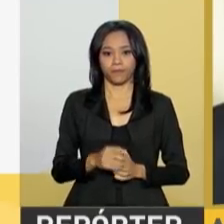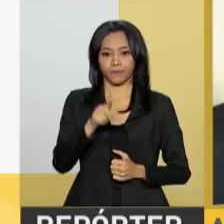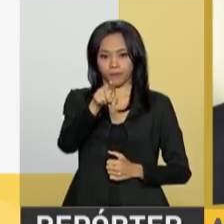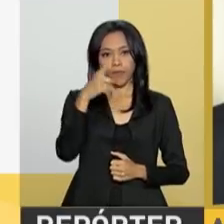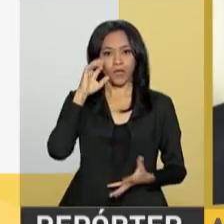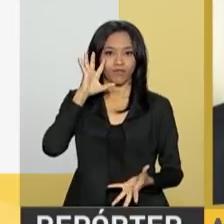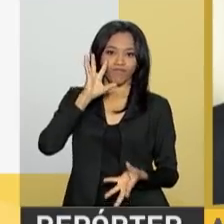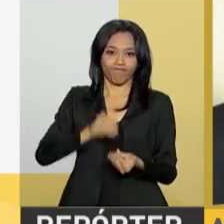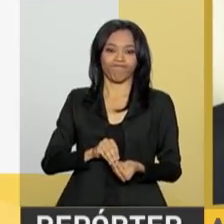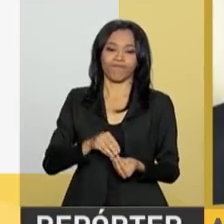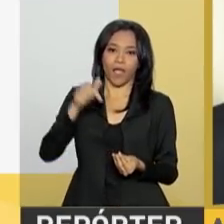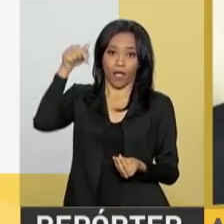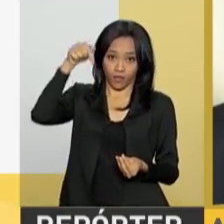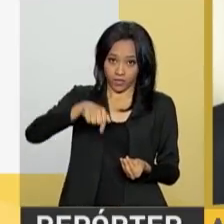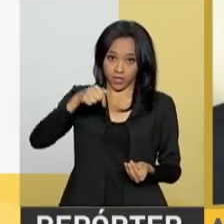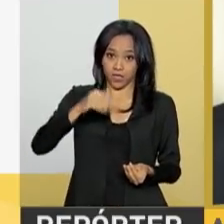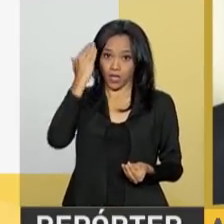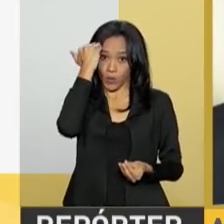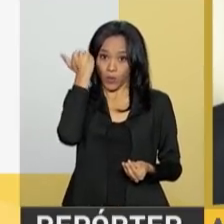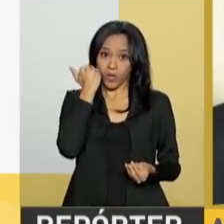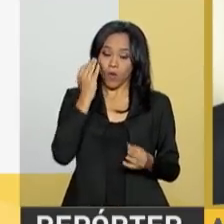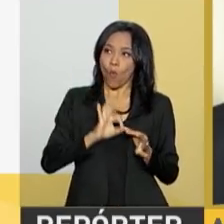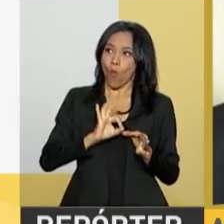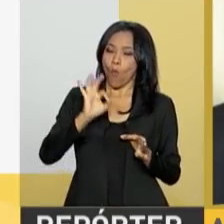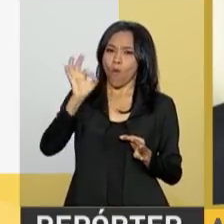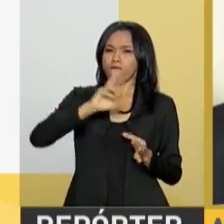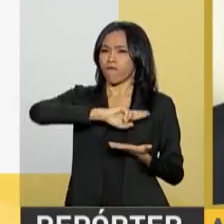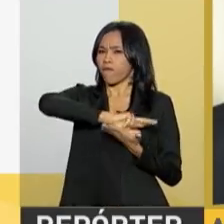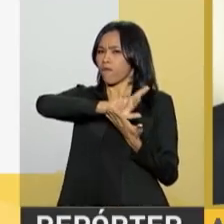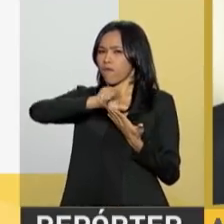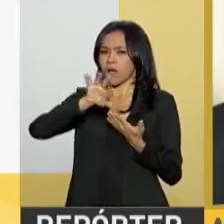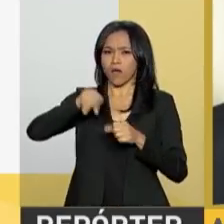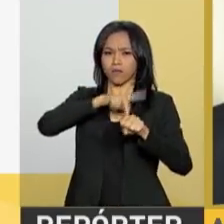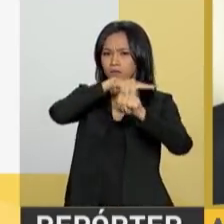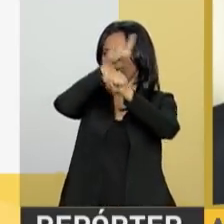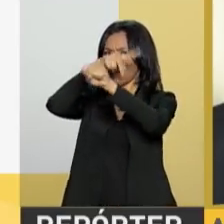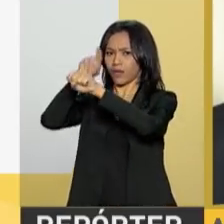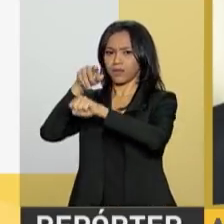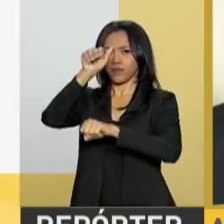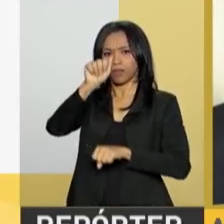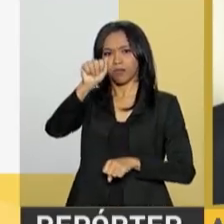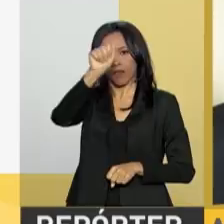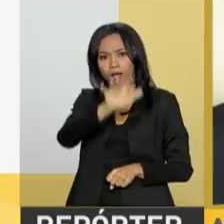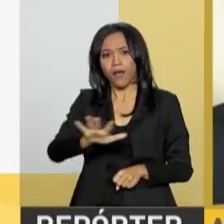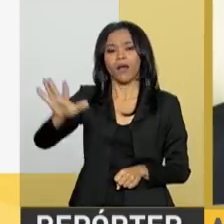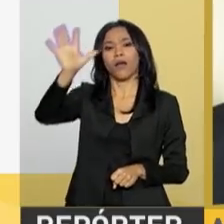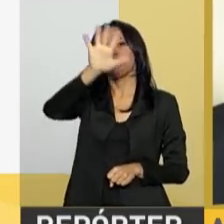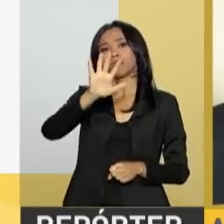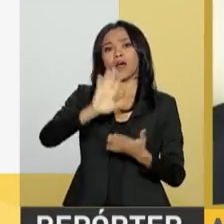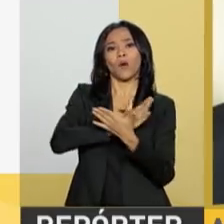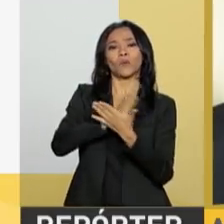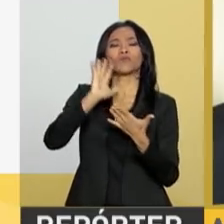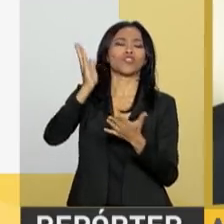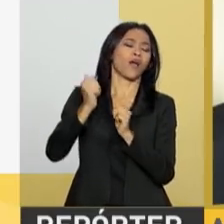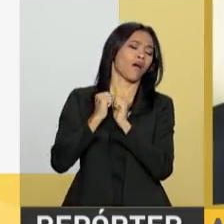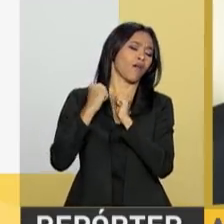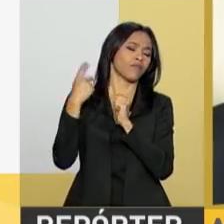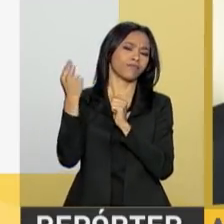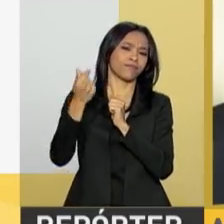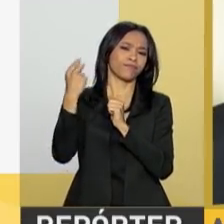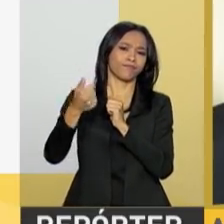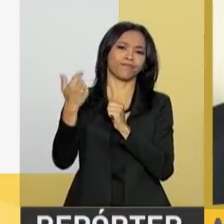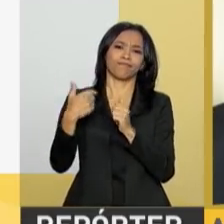clube na coréia um longa viagem a vários países da ue alguns são parceiros tradicionais do brasil